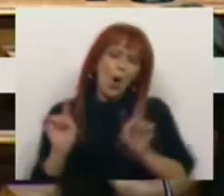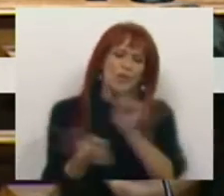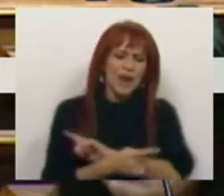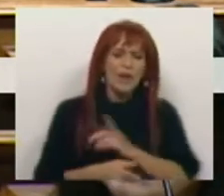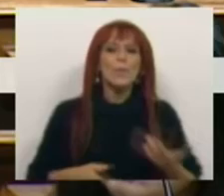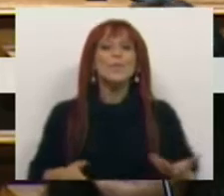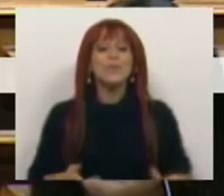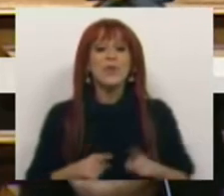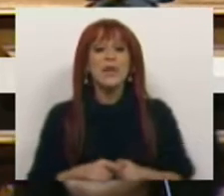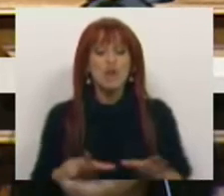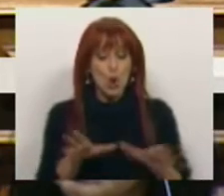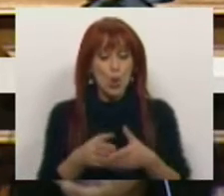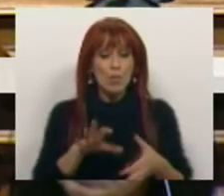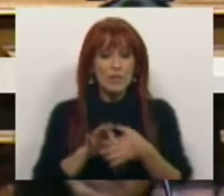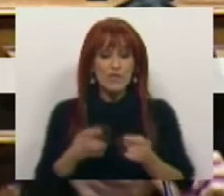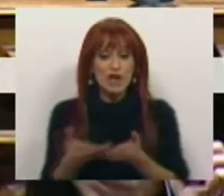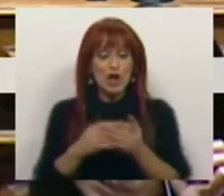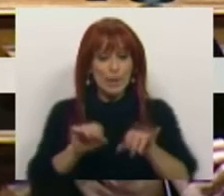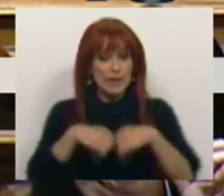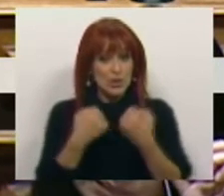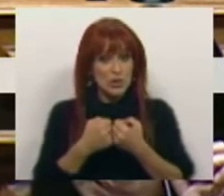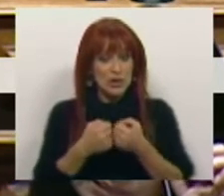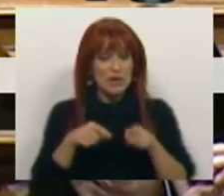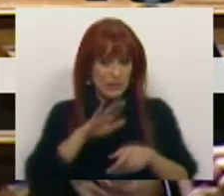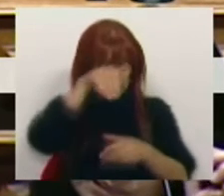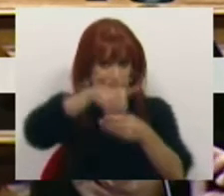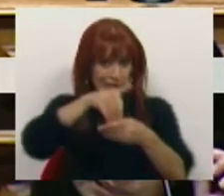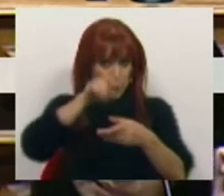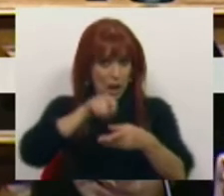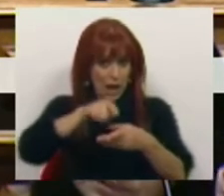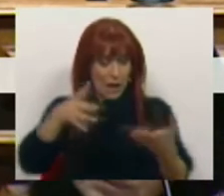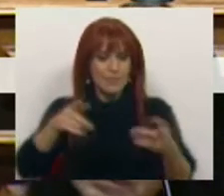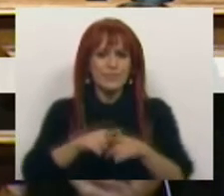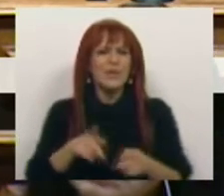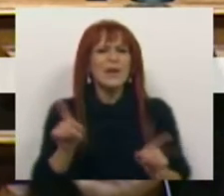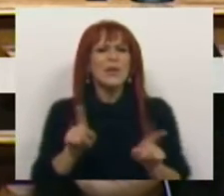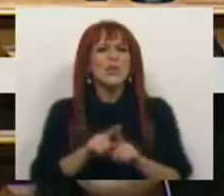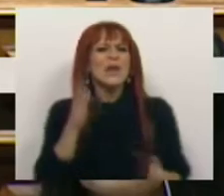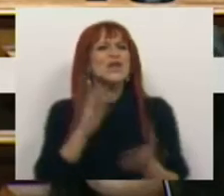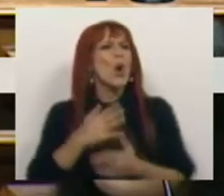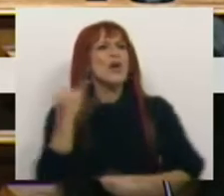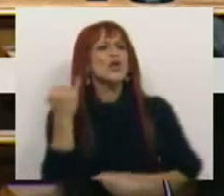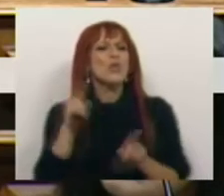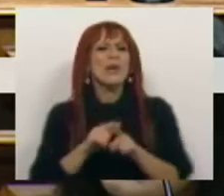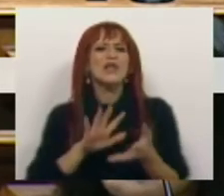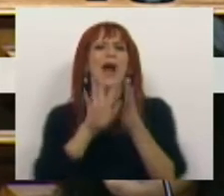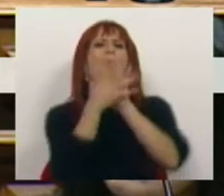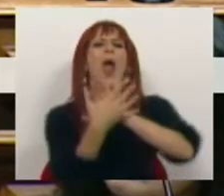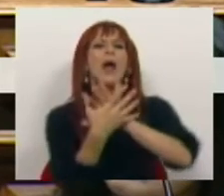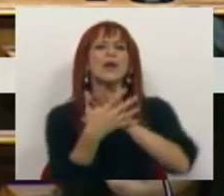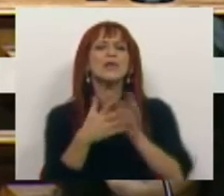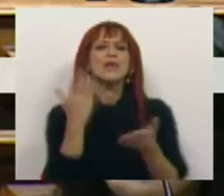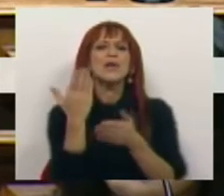contrário. As cooperativas e a economia social, em que se inserem, não são um mero instrumento de reciclagem